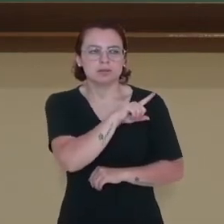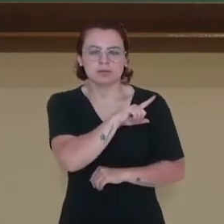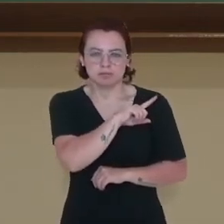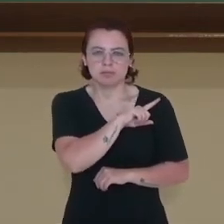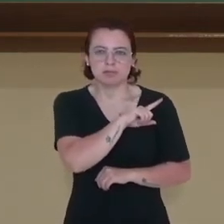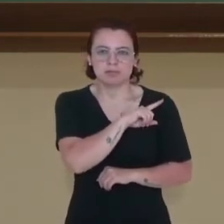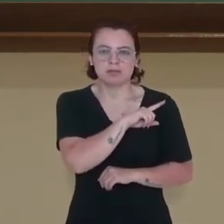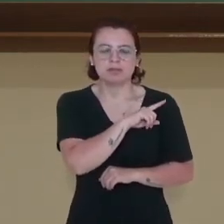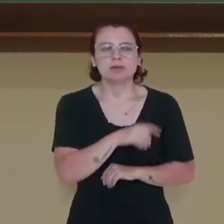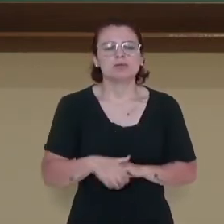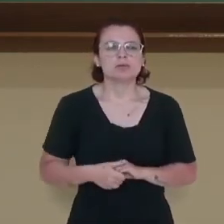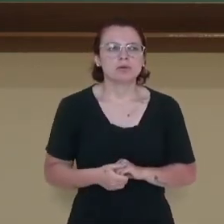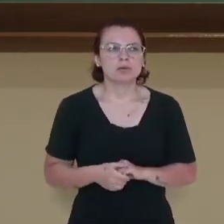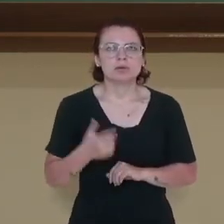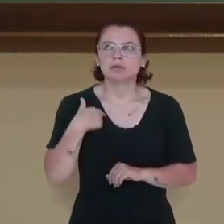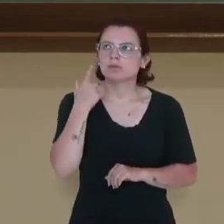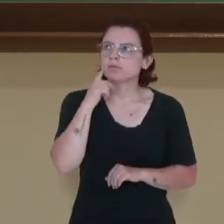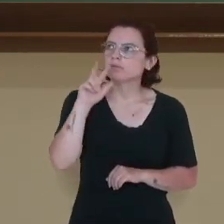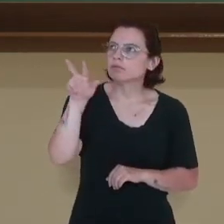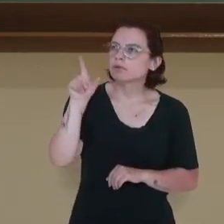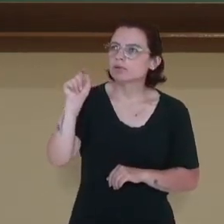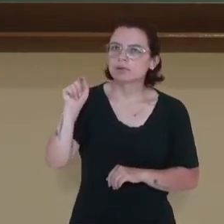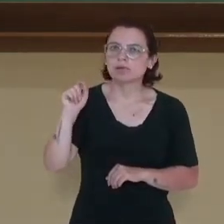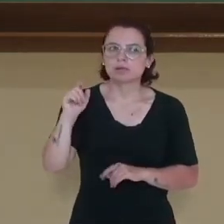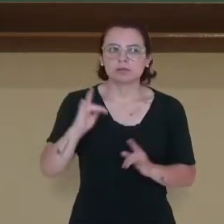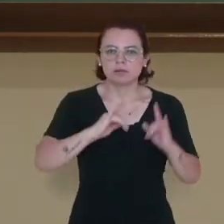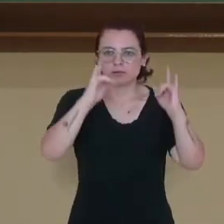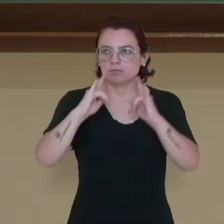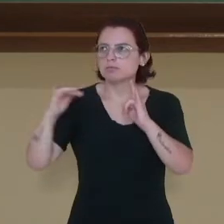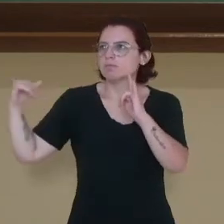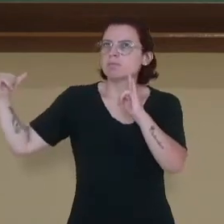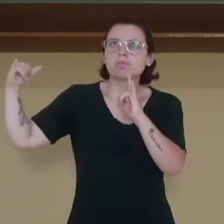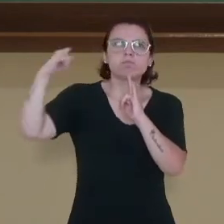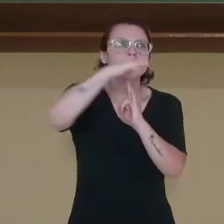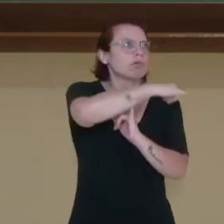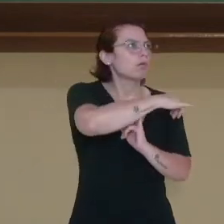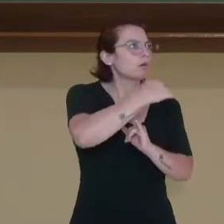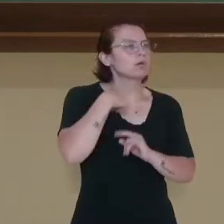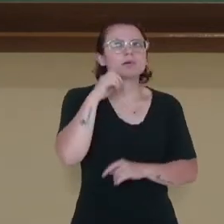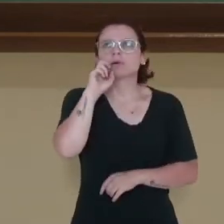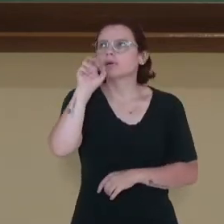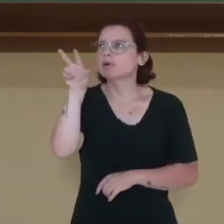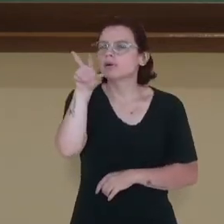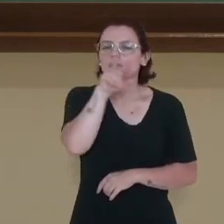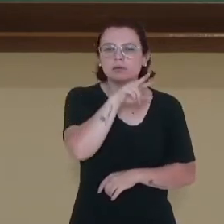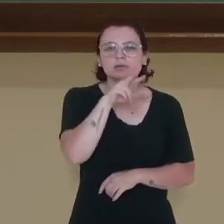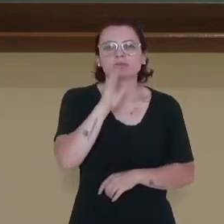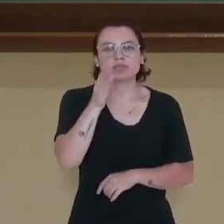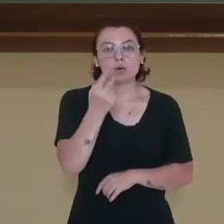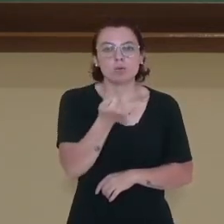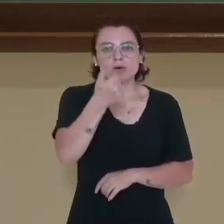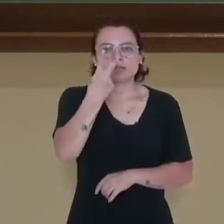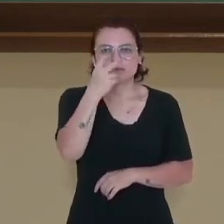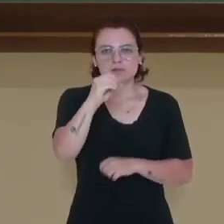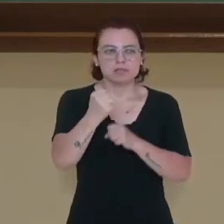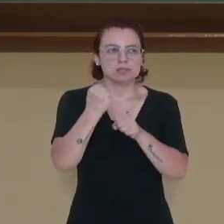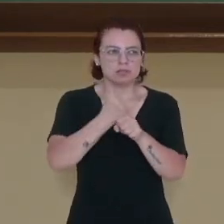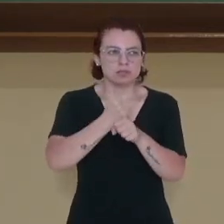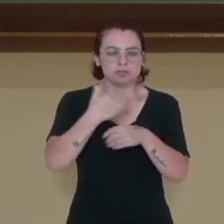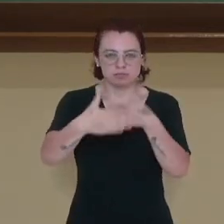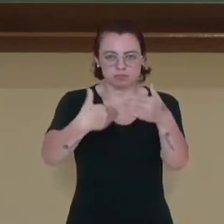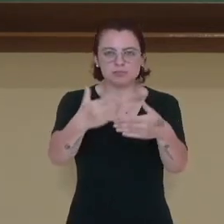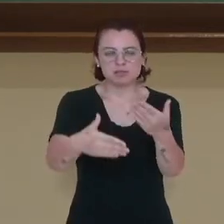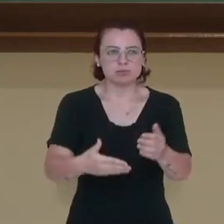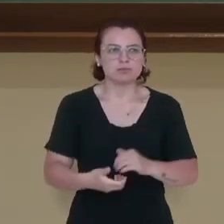médio, né, e vi isso aí acontecer ao vivo pela TV, né, olha só, já se passaram aí mais de 20 anos desde esse momento,